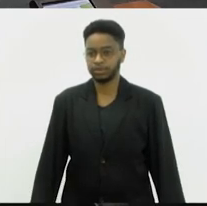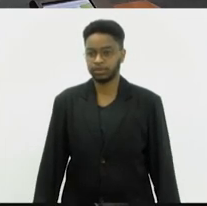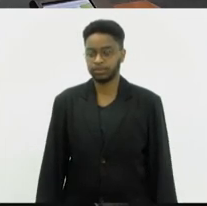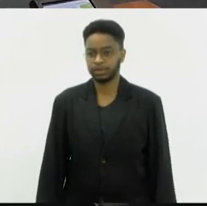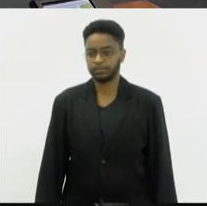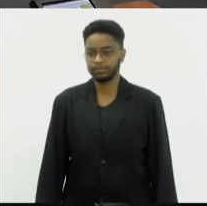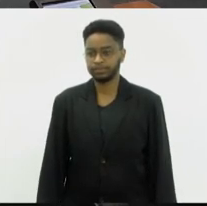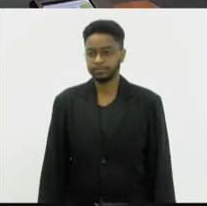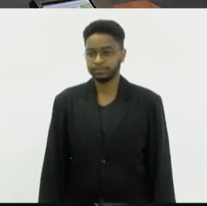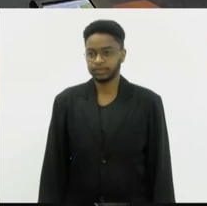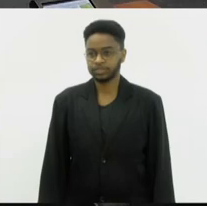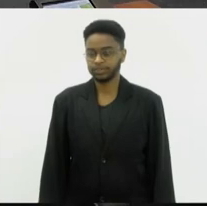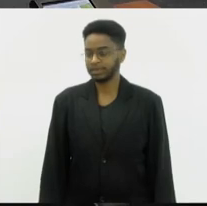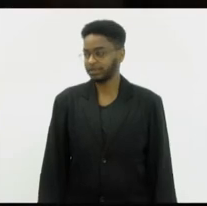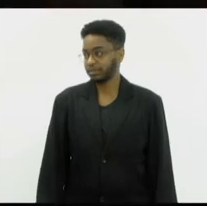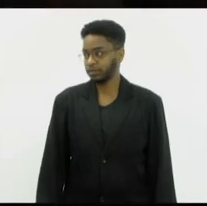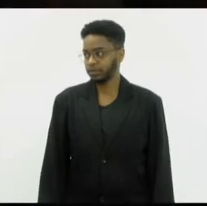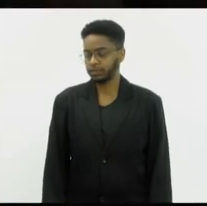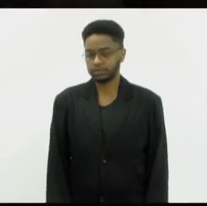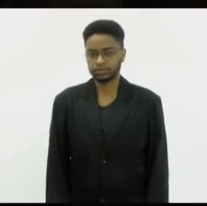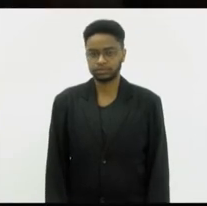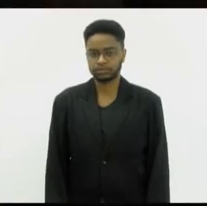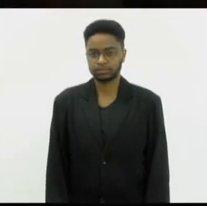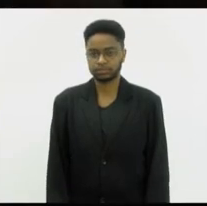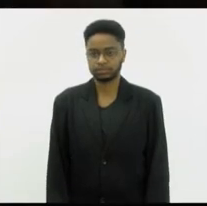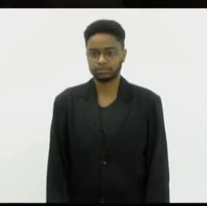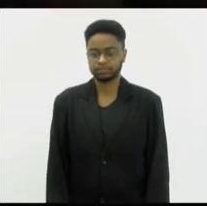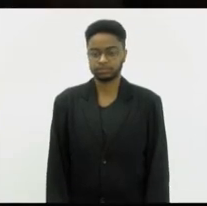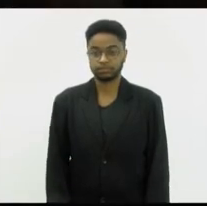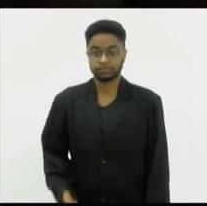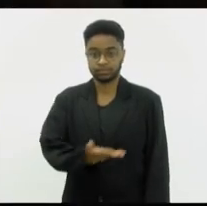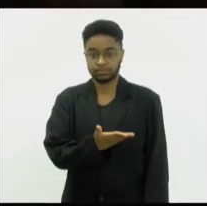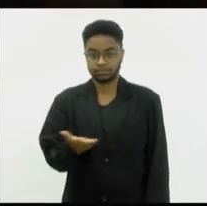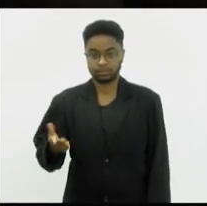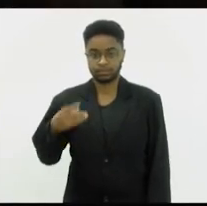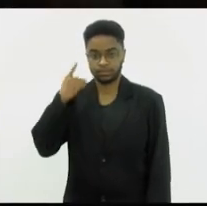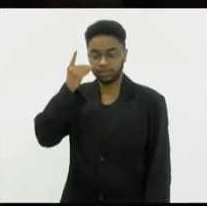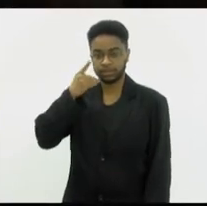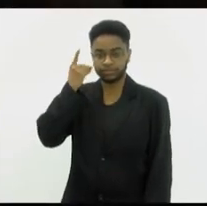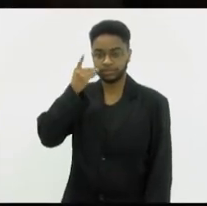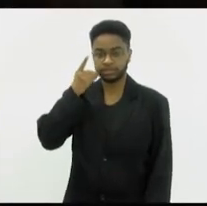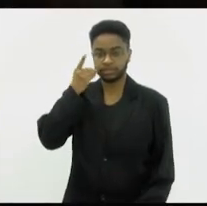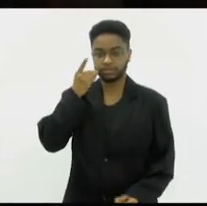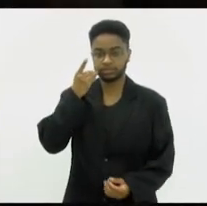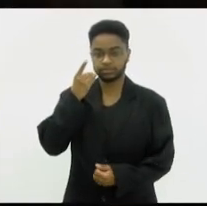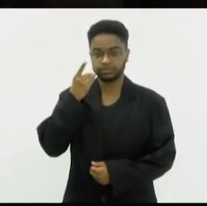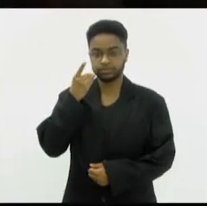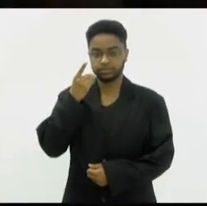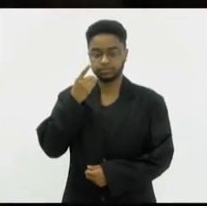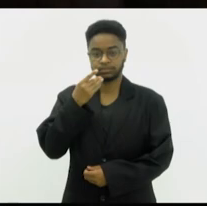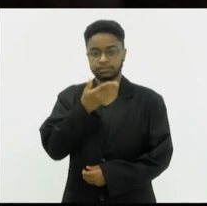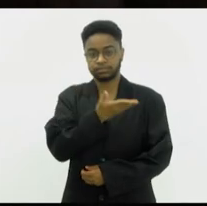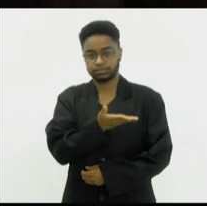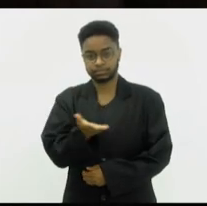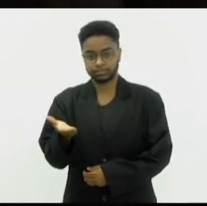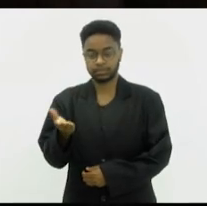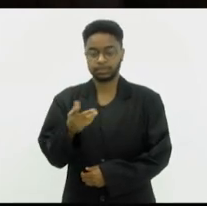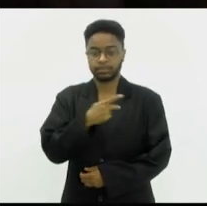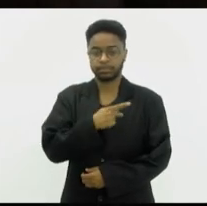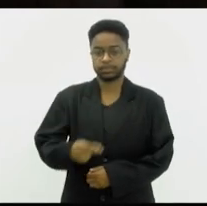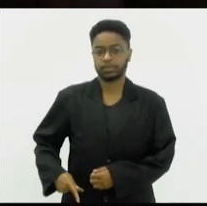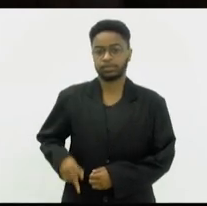Cadê? Ah, está aqui. Senhor presidente, senhores deputados, senhor presidente Valda